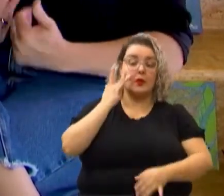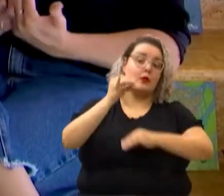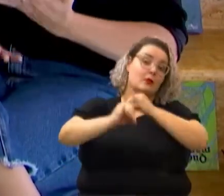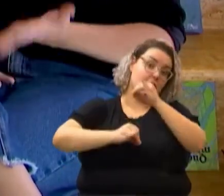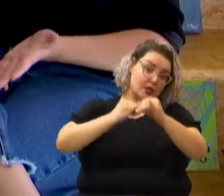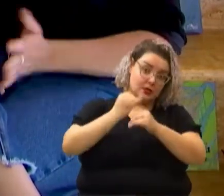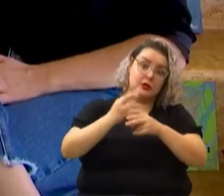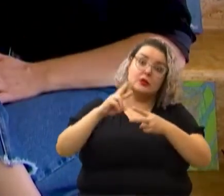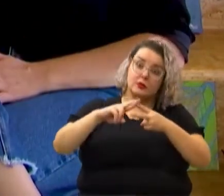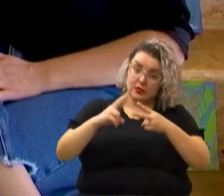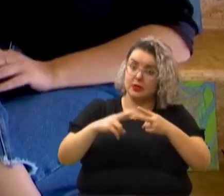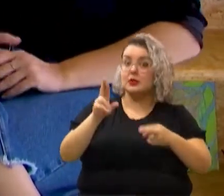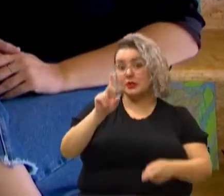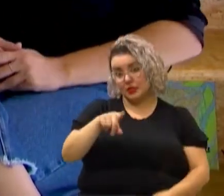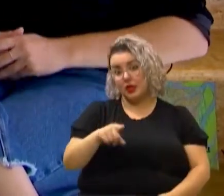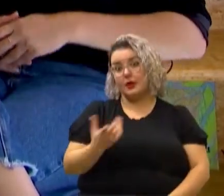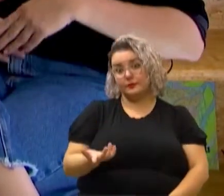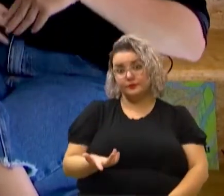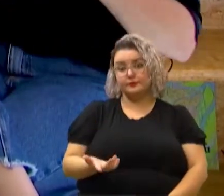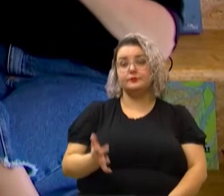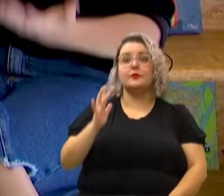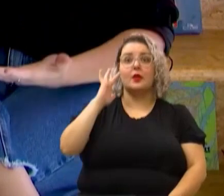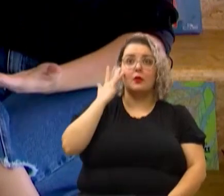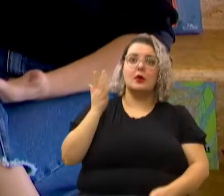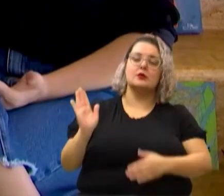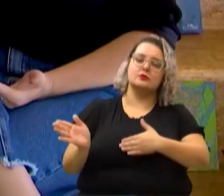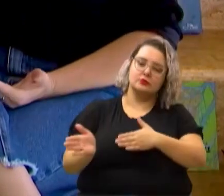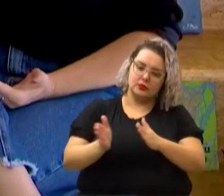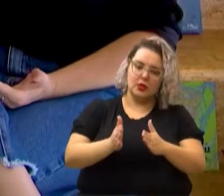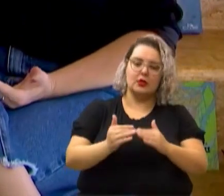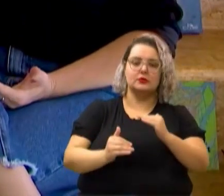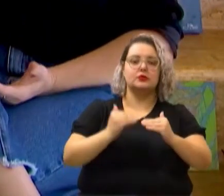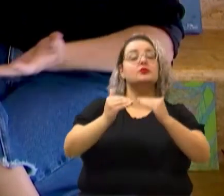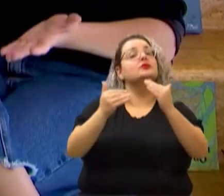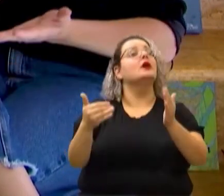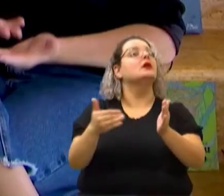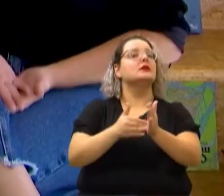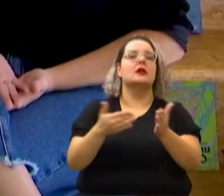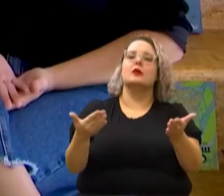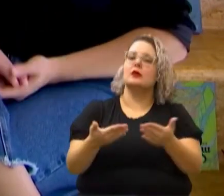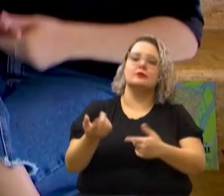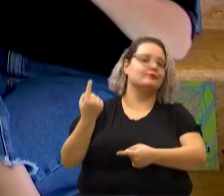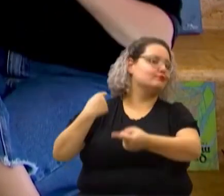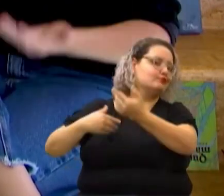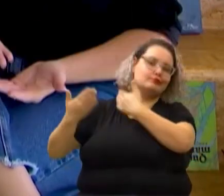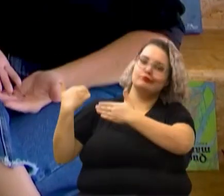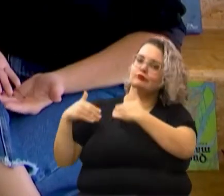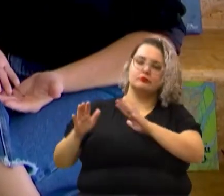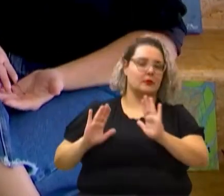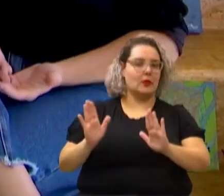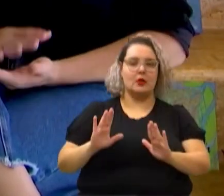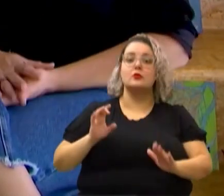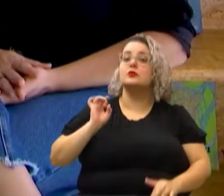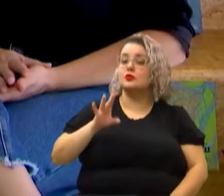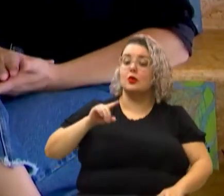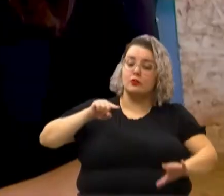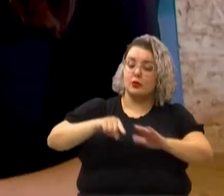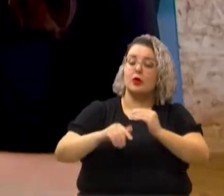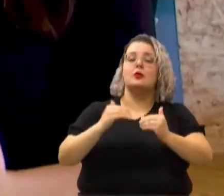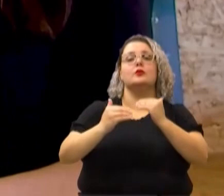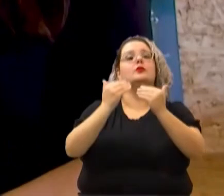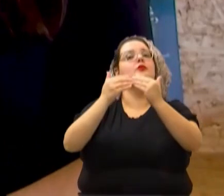a internet tá aí como um recurso Eu acho que o que a gente caminhou e construiu até agora a gente não volta a gente só avança